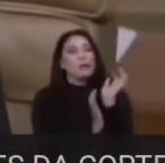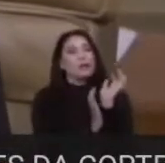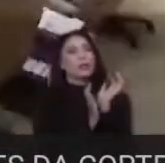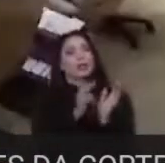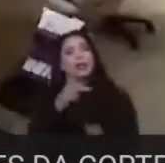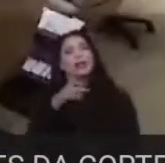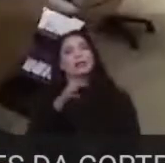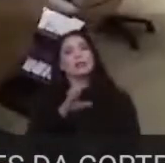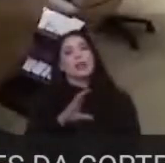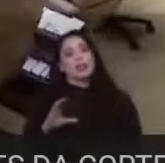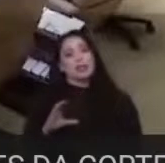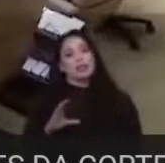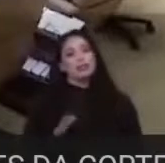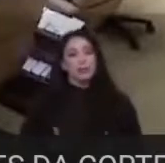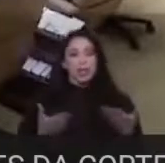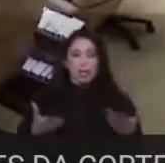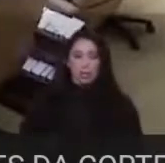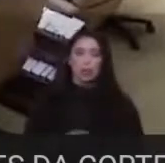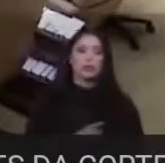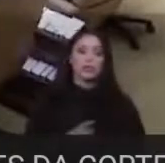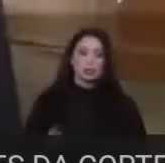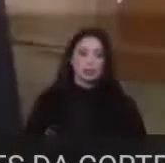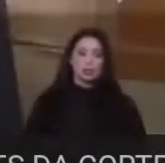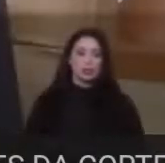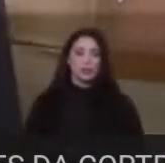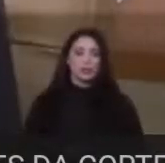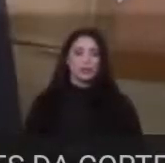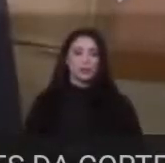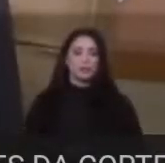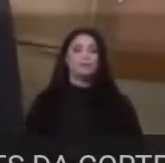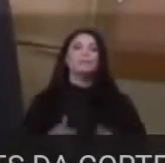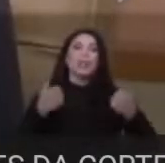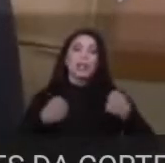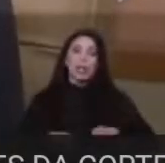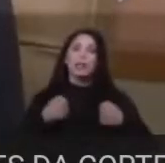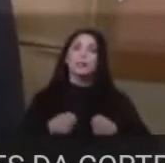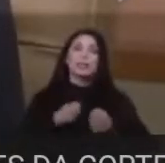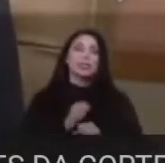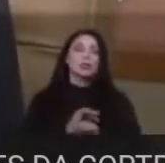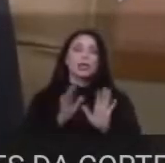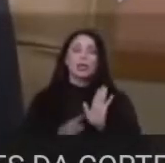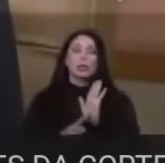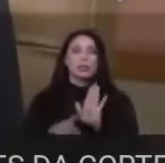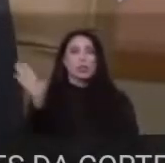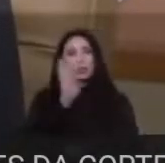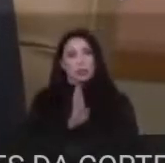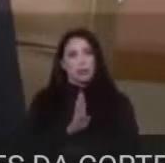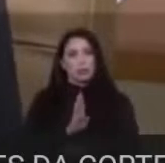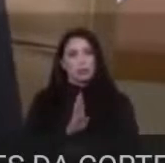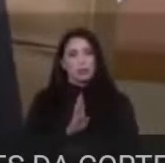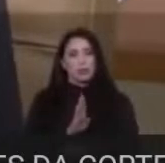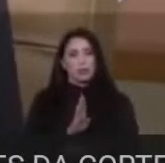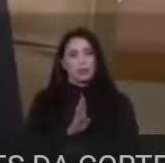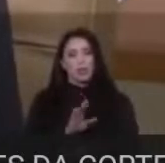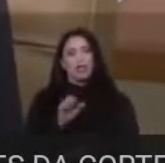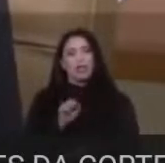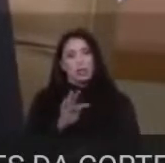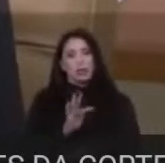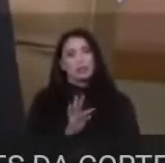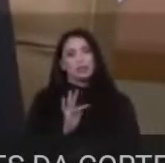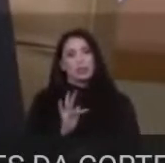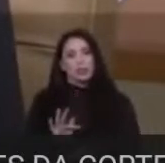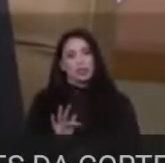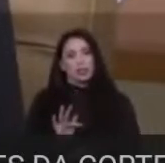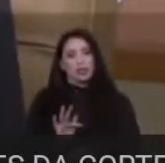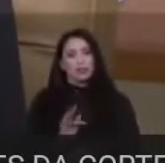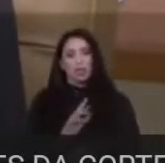Complicado, né, ministro? Desta PEC. Por fim, senhor presidente, é preciso deixar claro à nação brasileira Tá. que este Supremo Tribunal